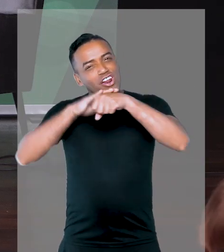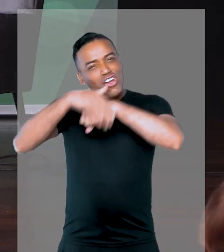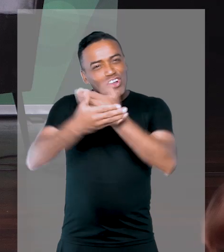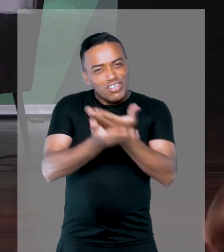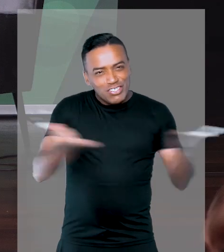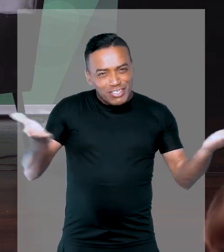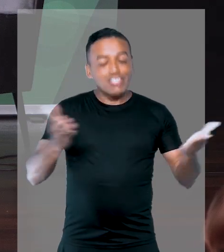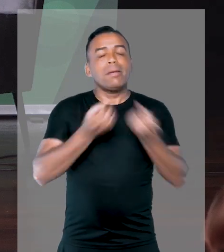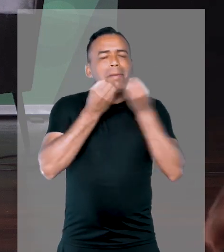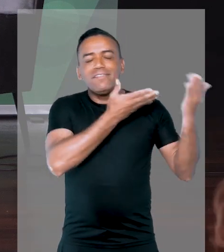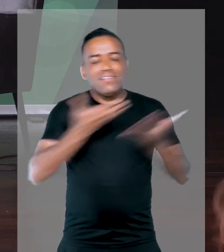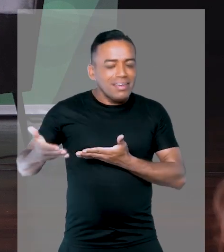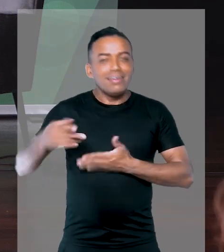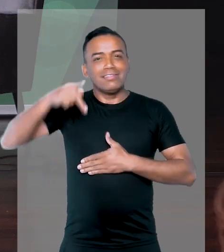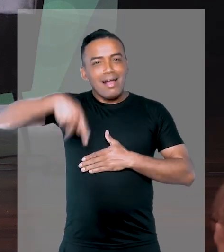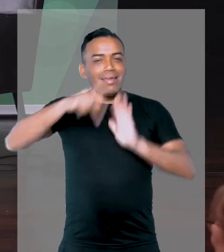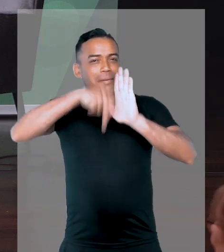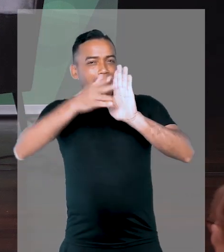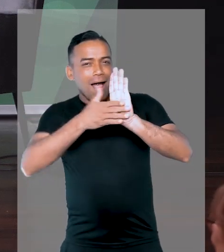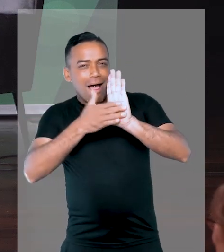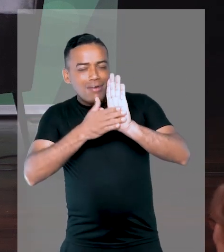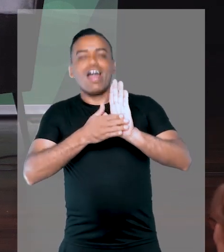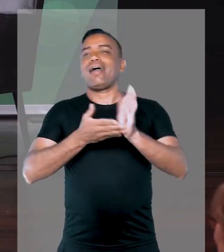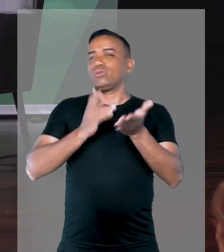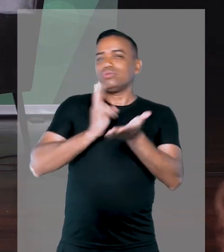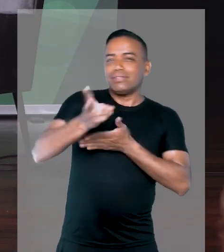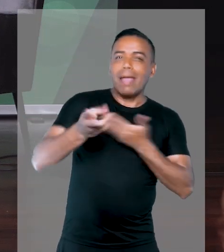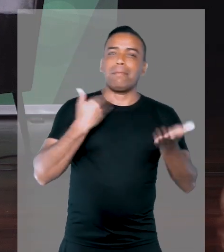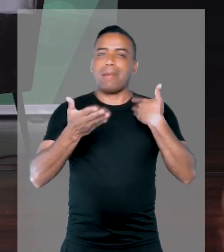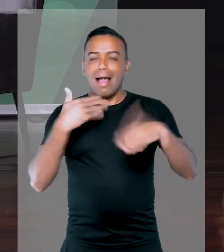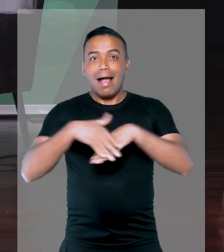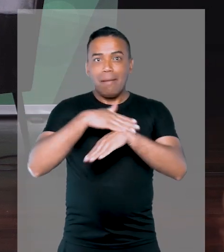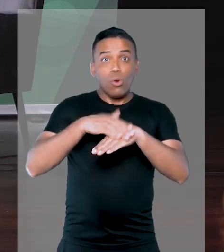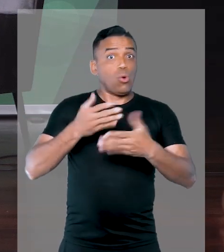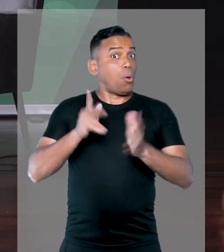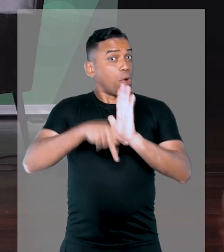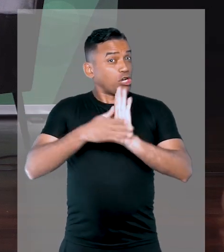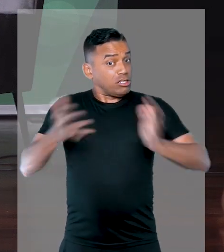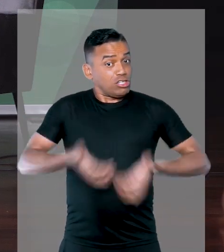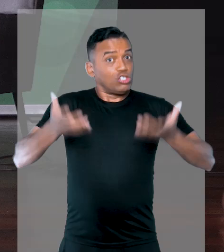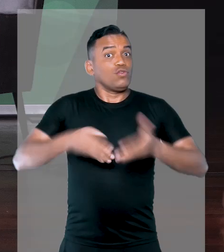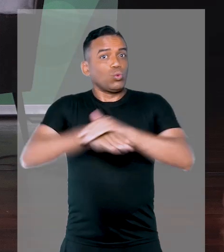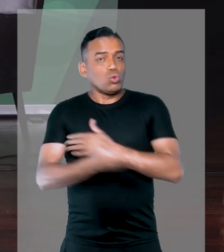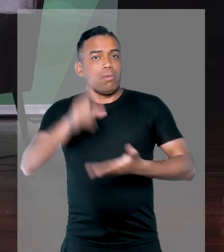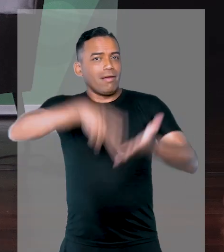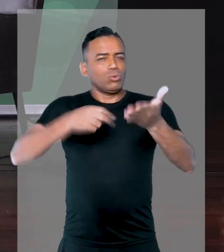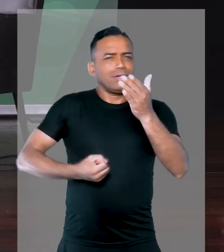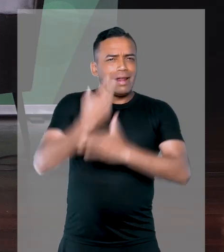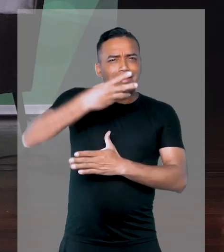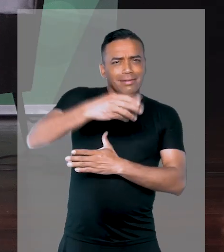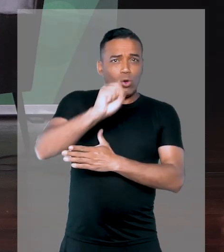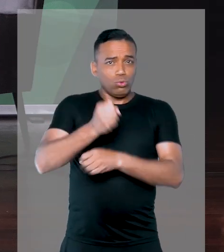noite. Bem-vindos ao Sempre um Papo, este projeto de incentivo ao hábito da leitura, criado há